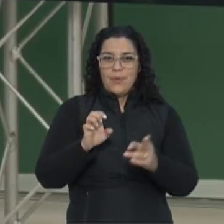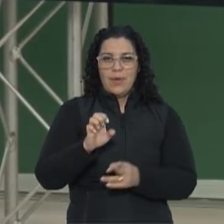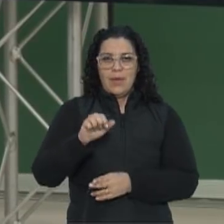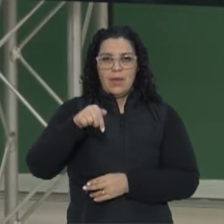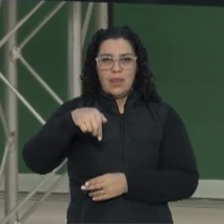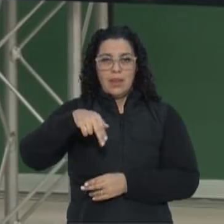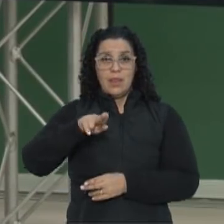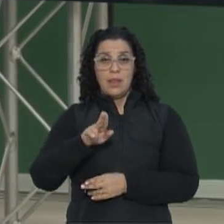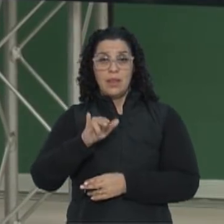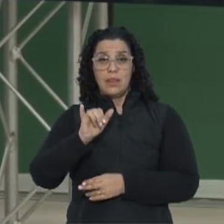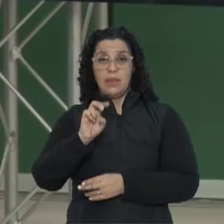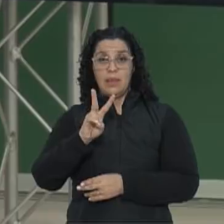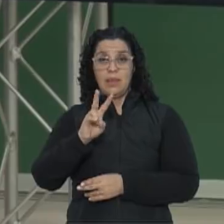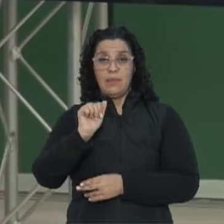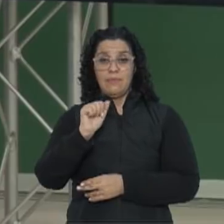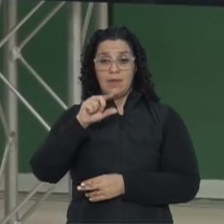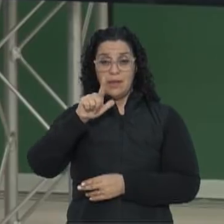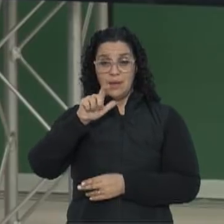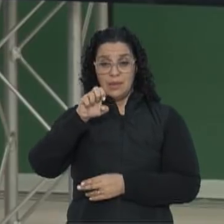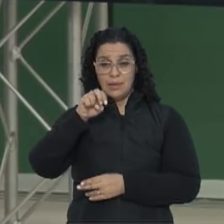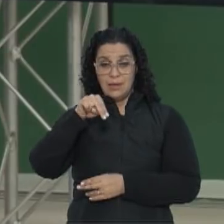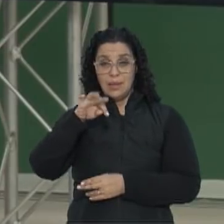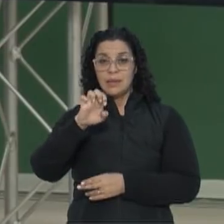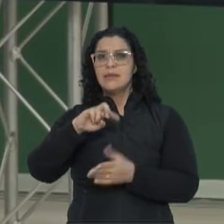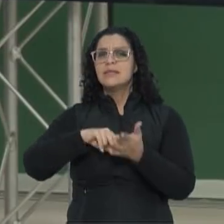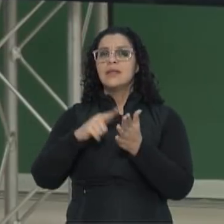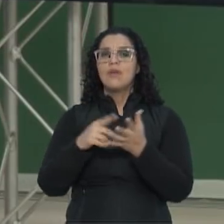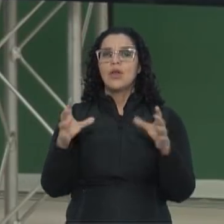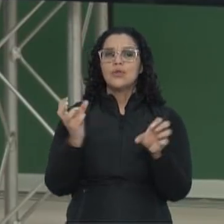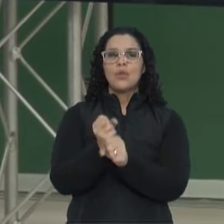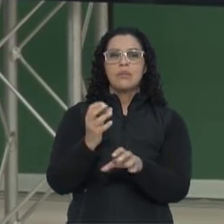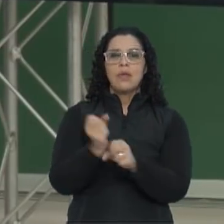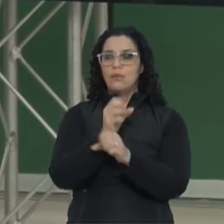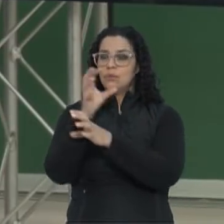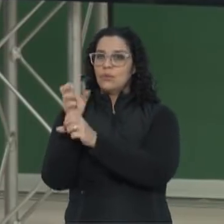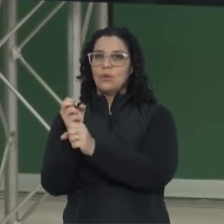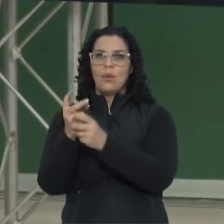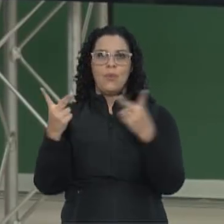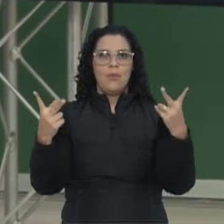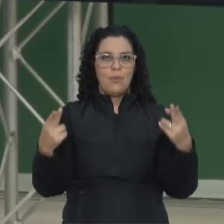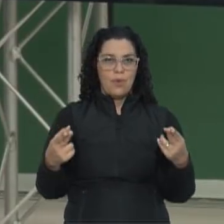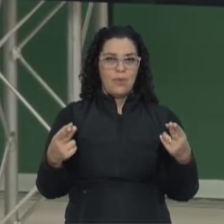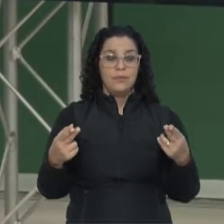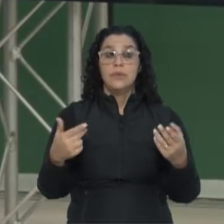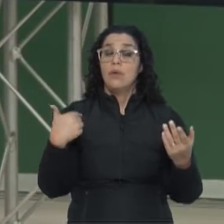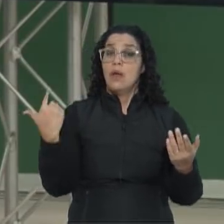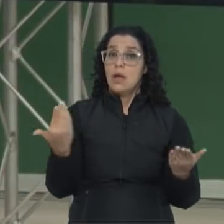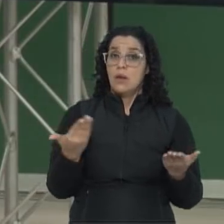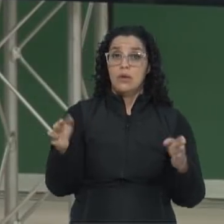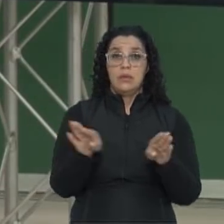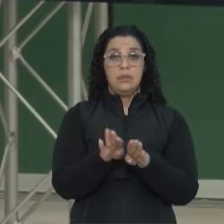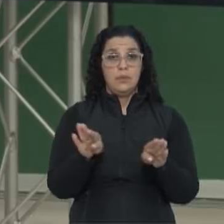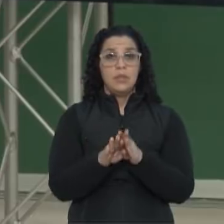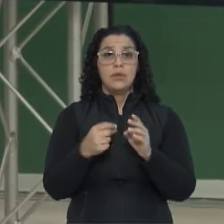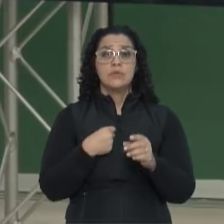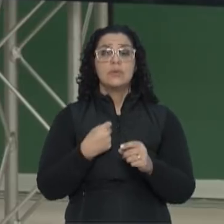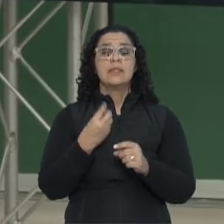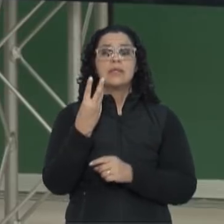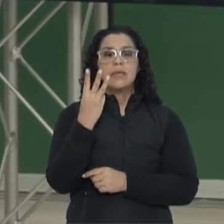representam a mesma quantidade. Então, aqui, o 34 inteiros e 45 centésimos é como se fosse